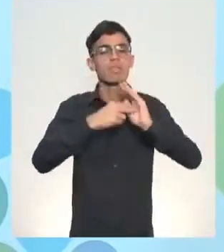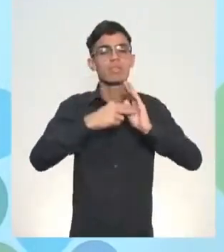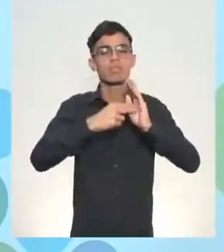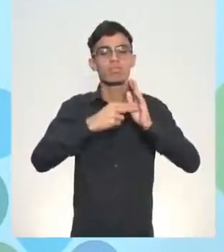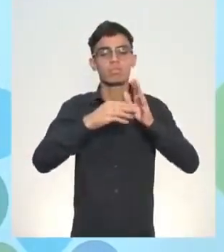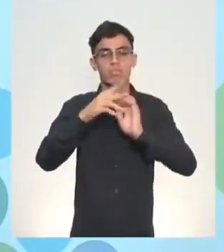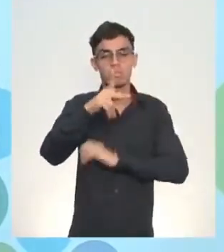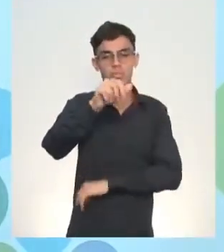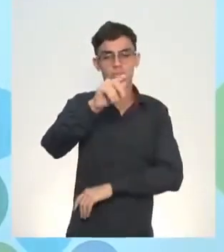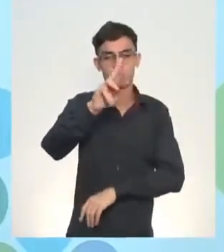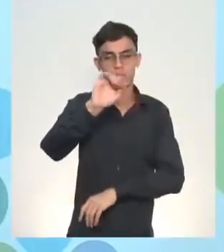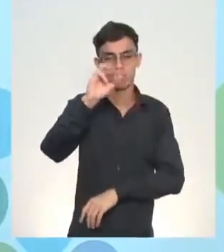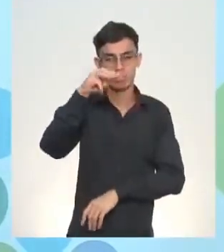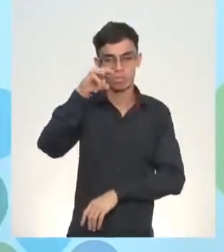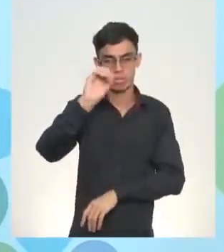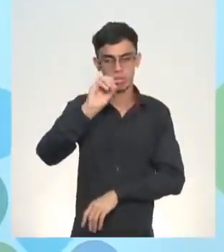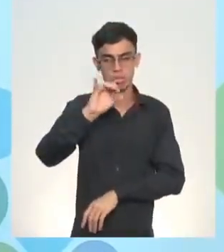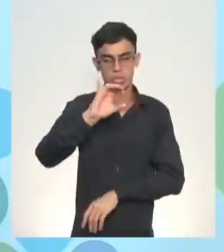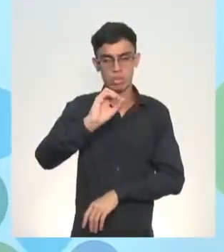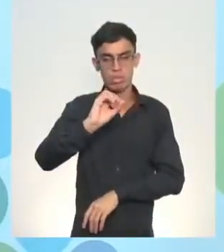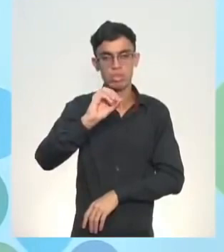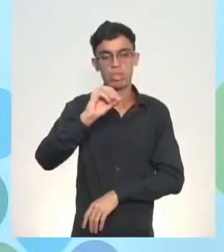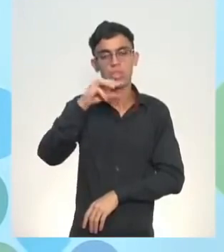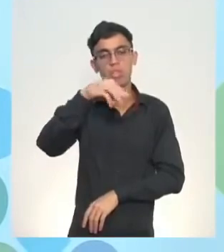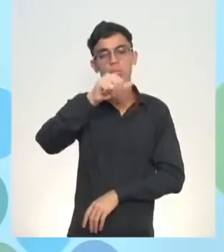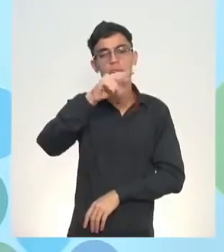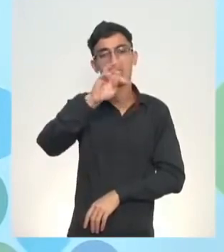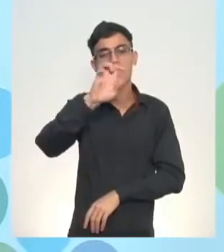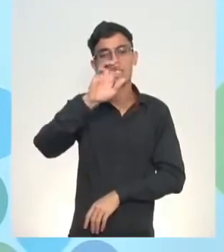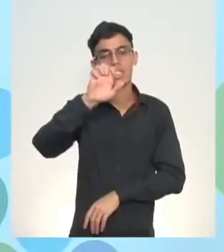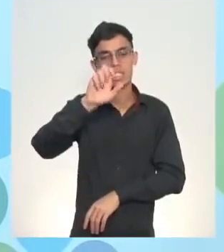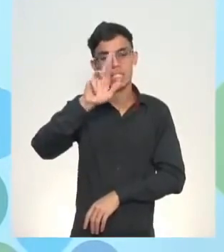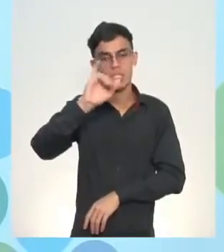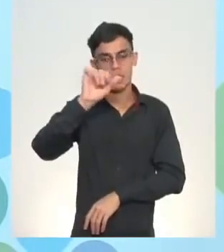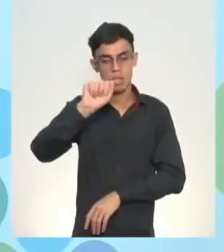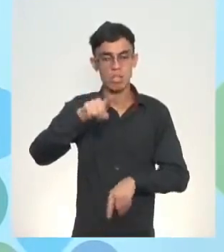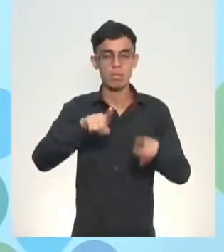enfim, dentro daquela sociedade, dentro daquele bairro, daquele, né,